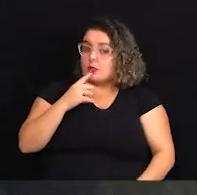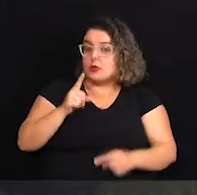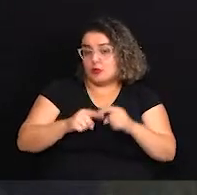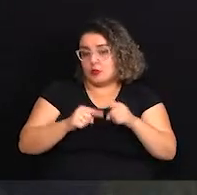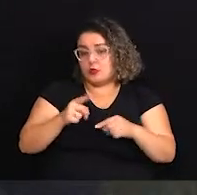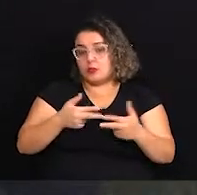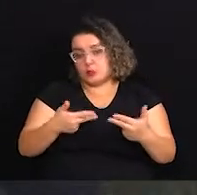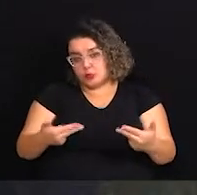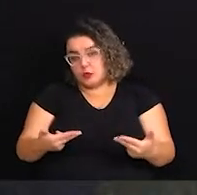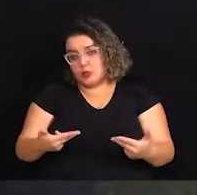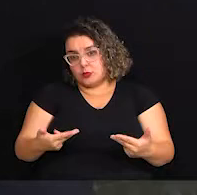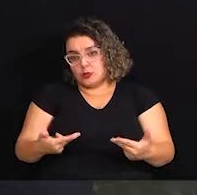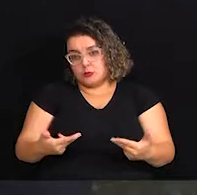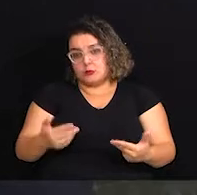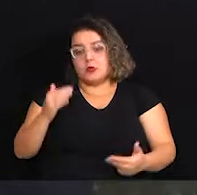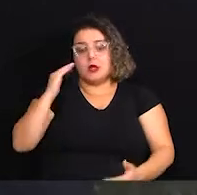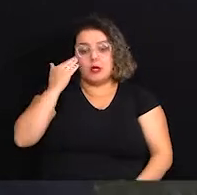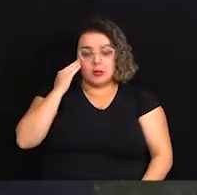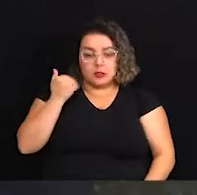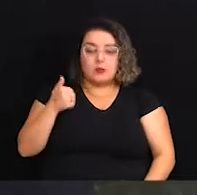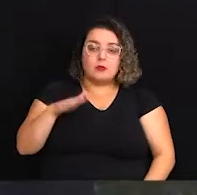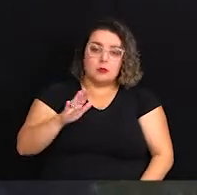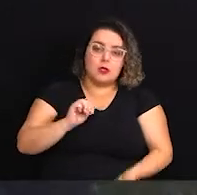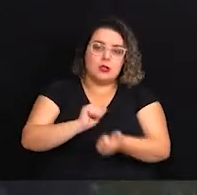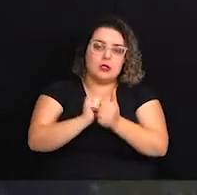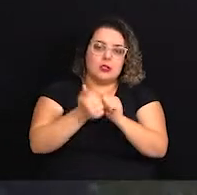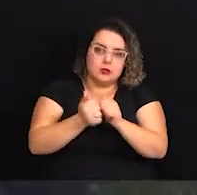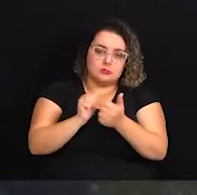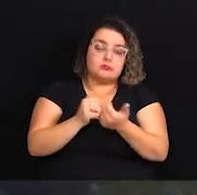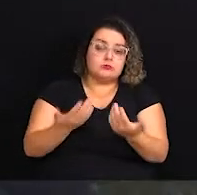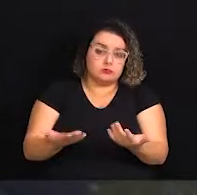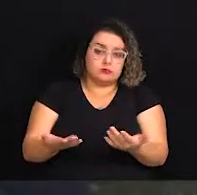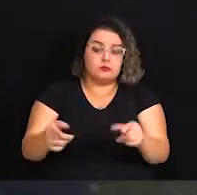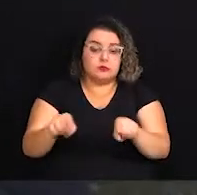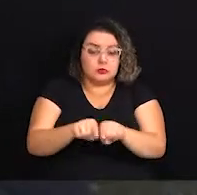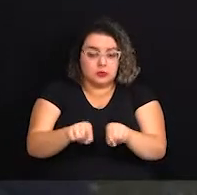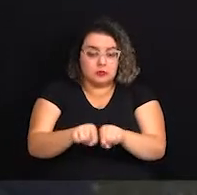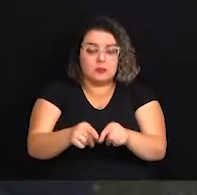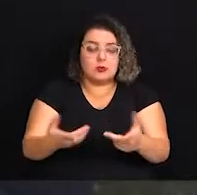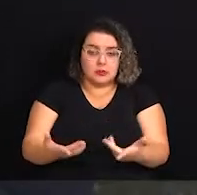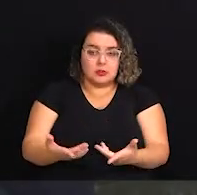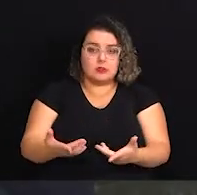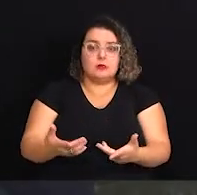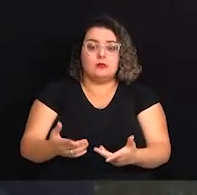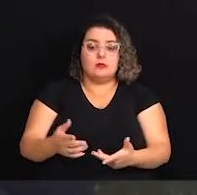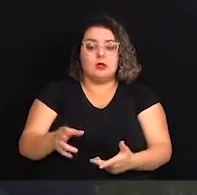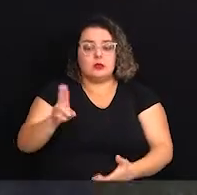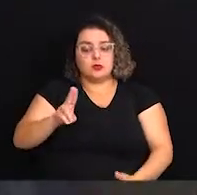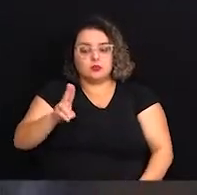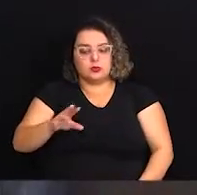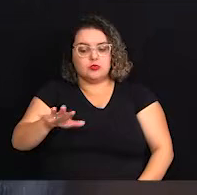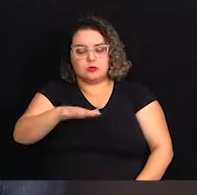produtos financeiros para identificar aquilo que é mais adequado, inclusive para as necessidades desse familiar.